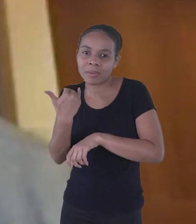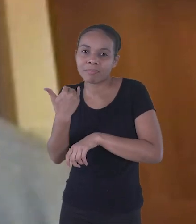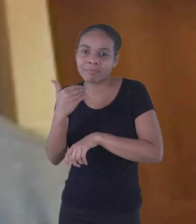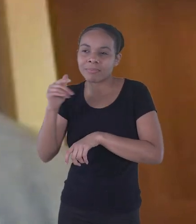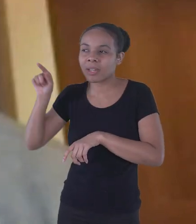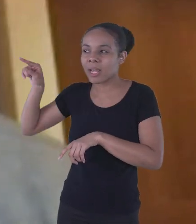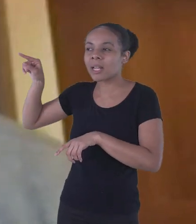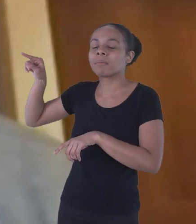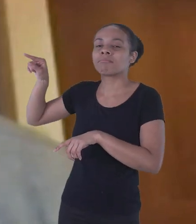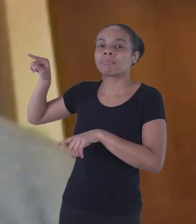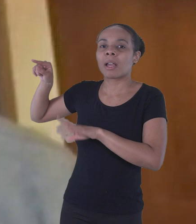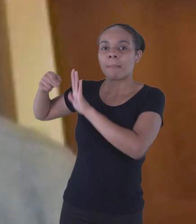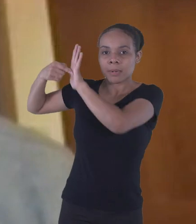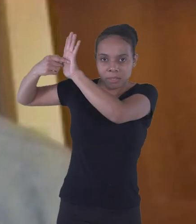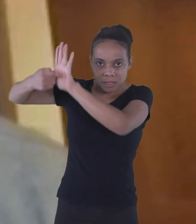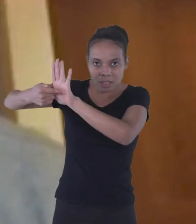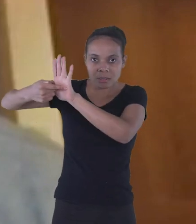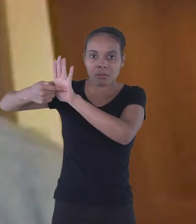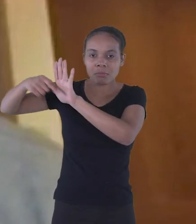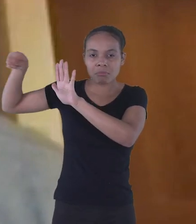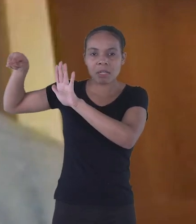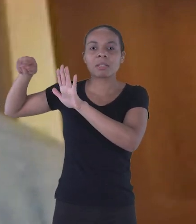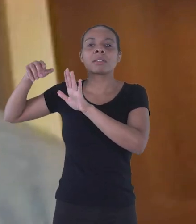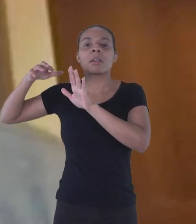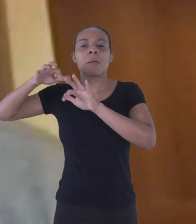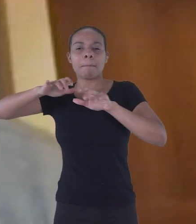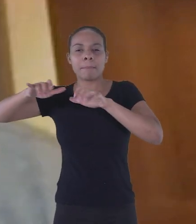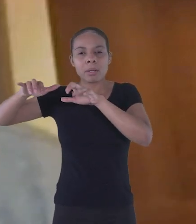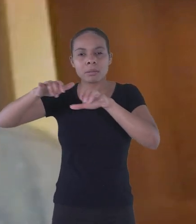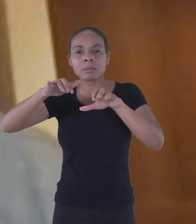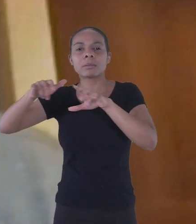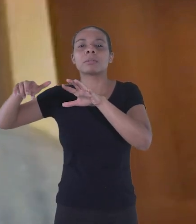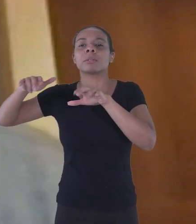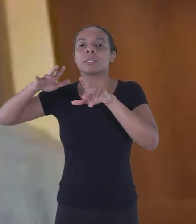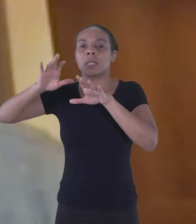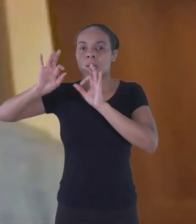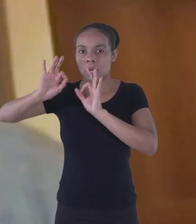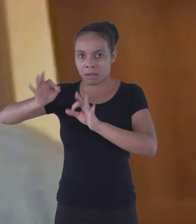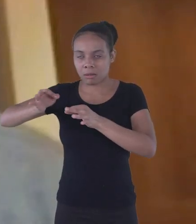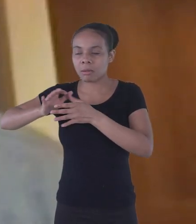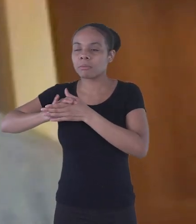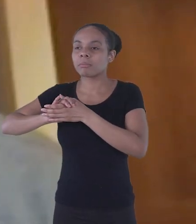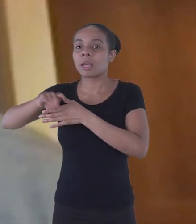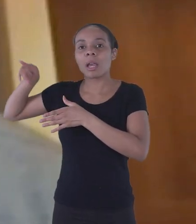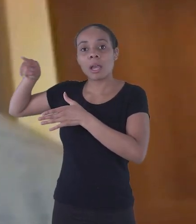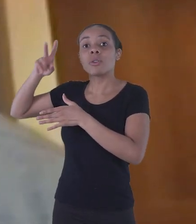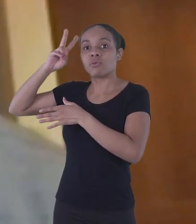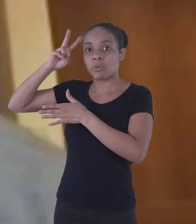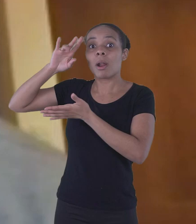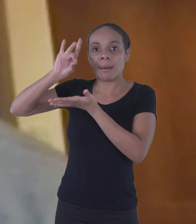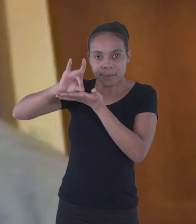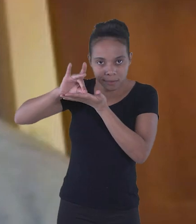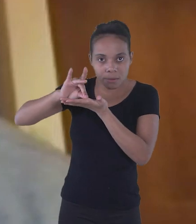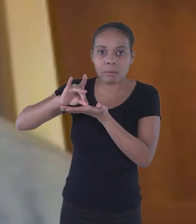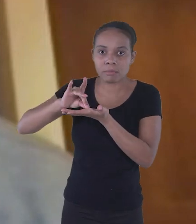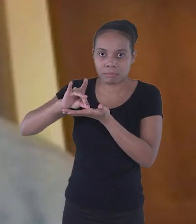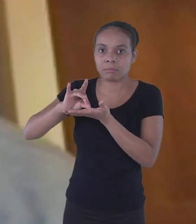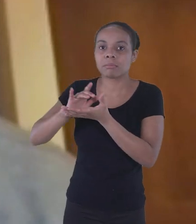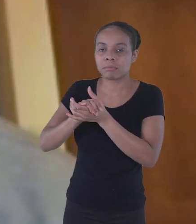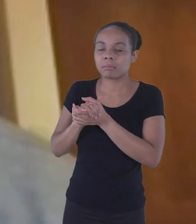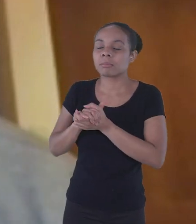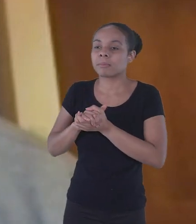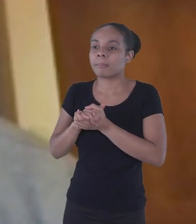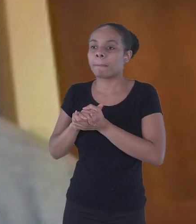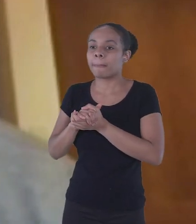muito. E esse pianista, essa história existe, tá no CD, recital de Besançon, de Dino Lipati. O